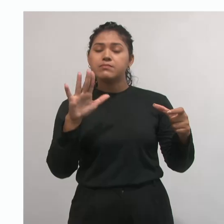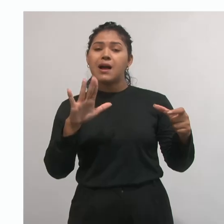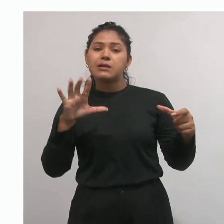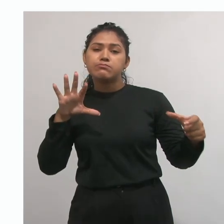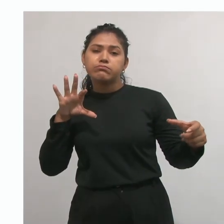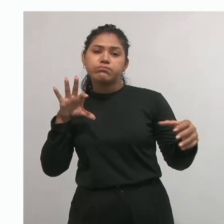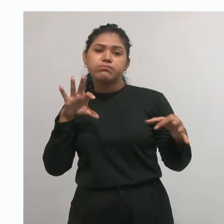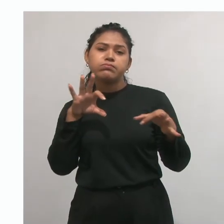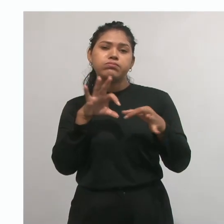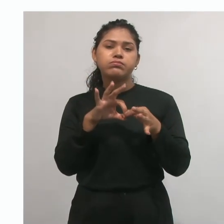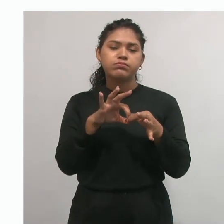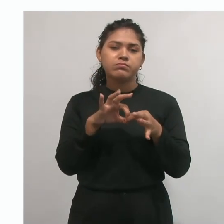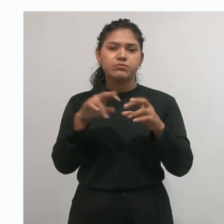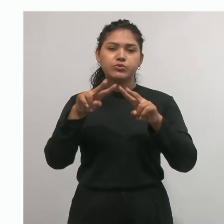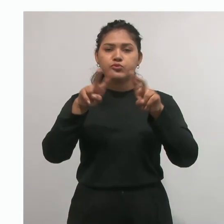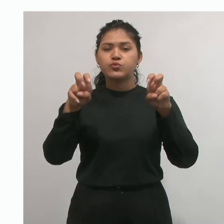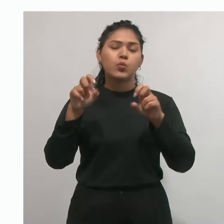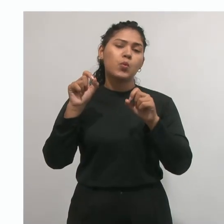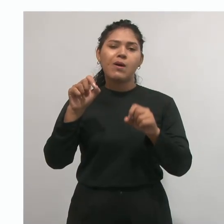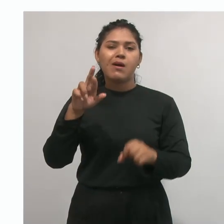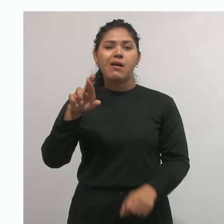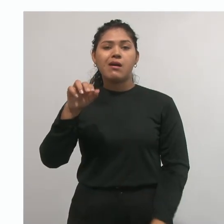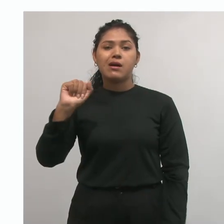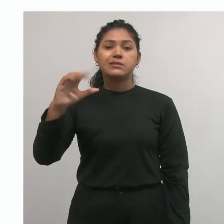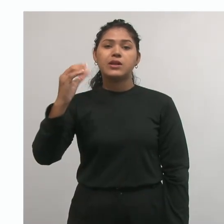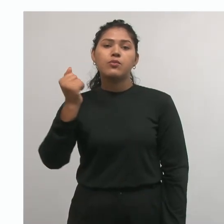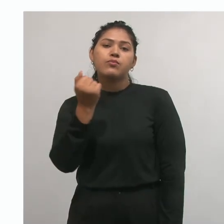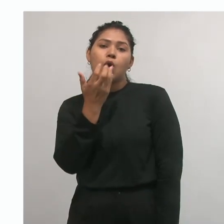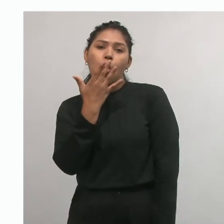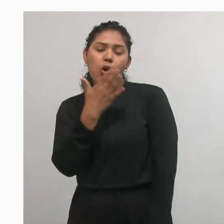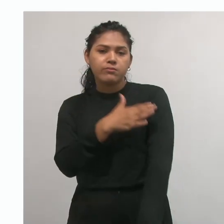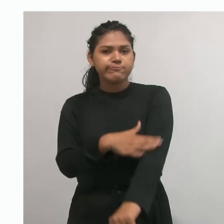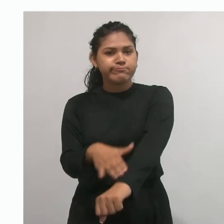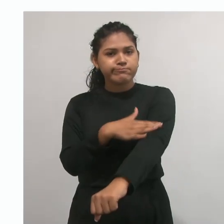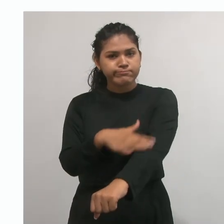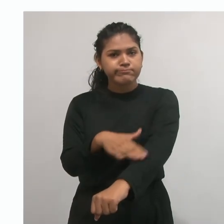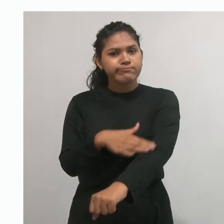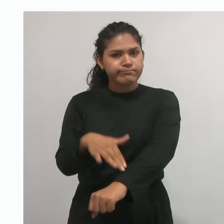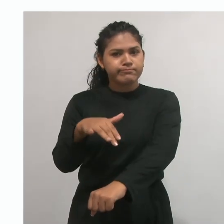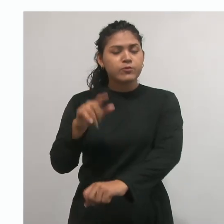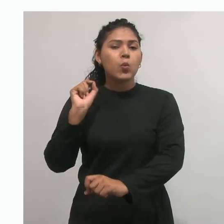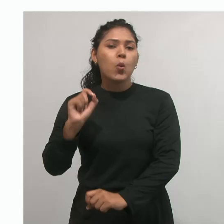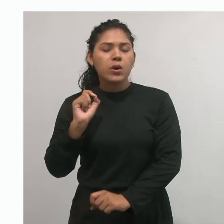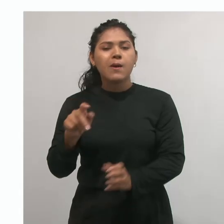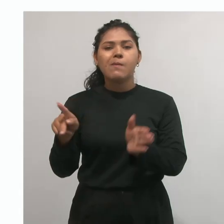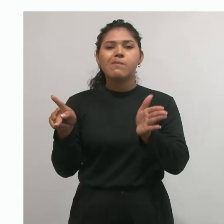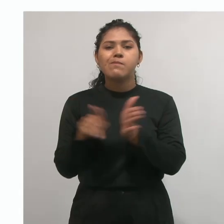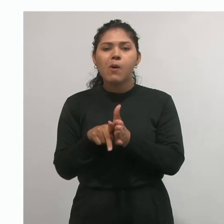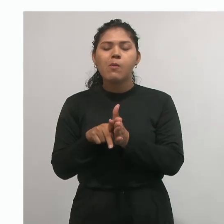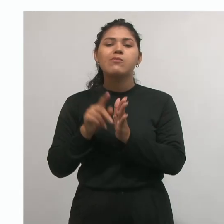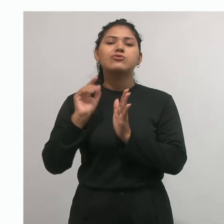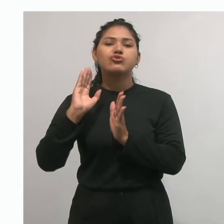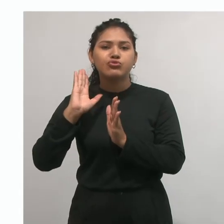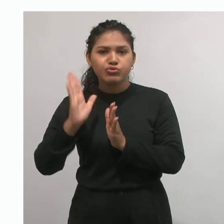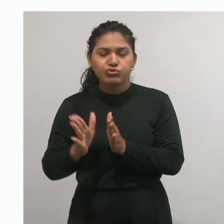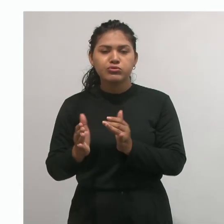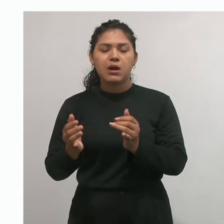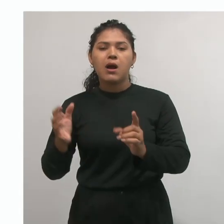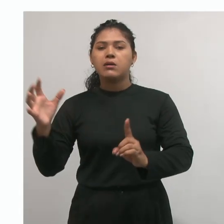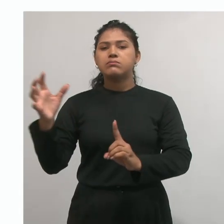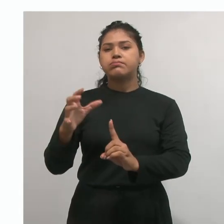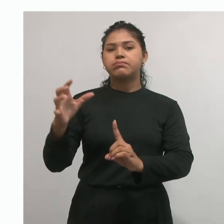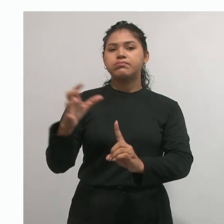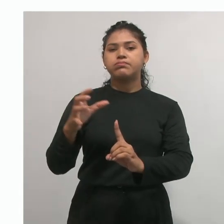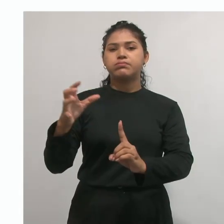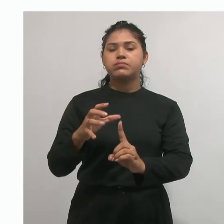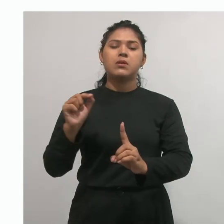intrinsecamente por essa ideia de raça, ou seja, a ideia que foi construída pelo